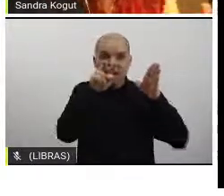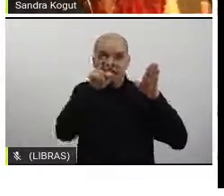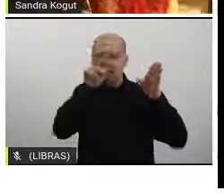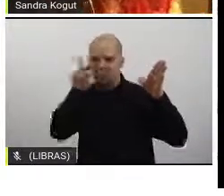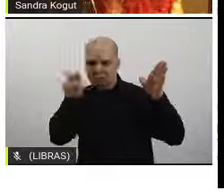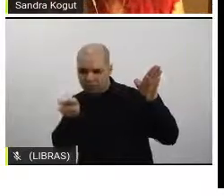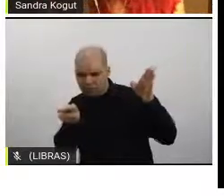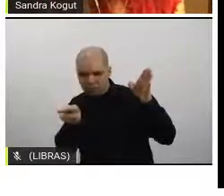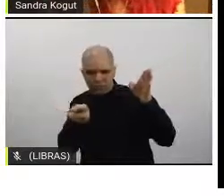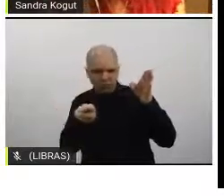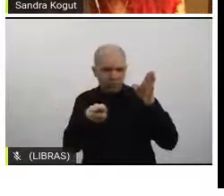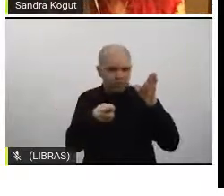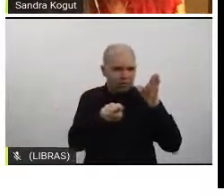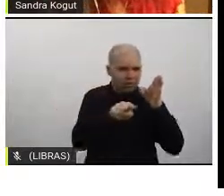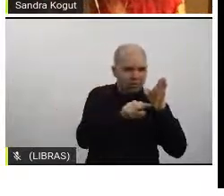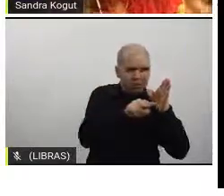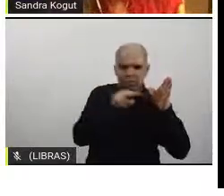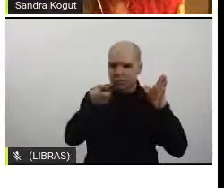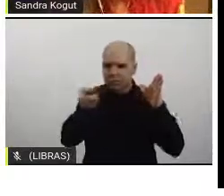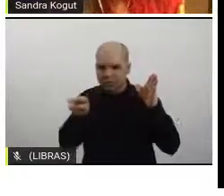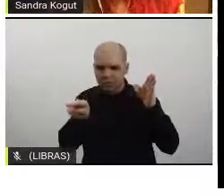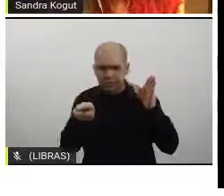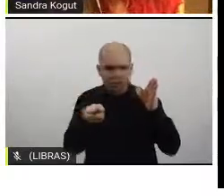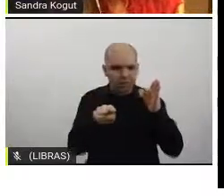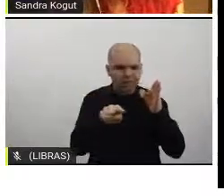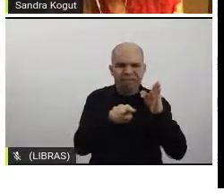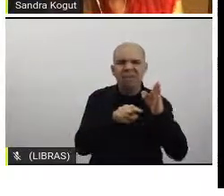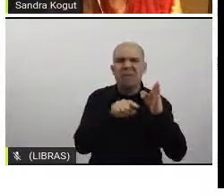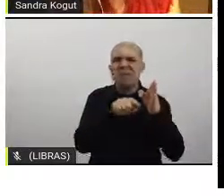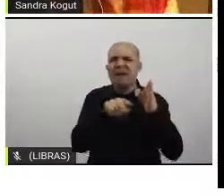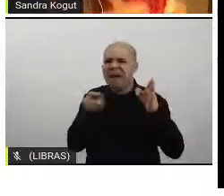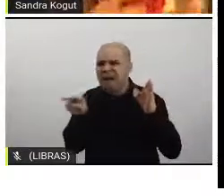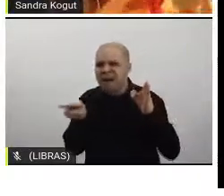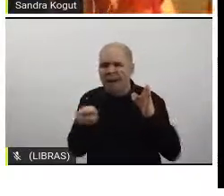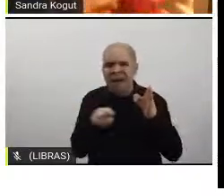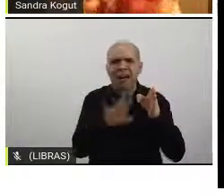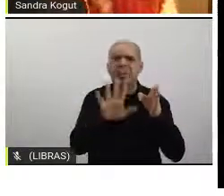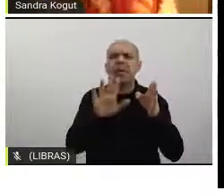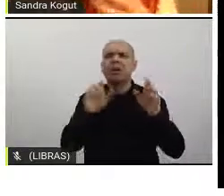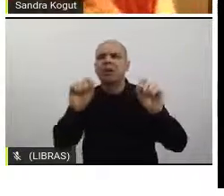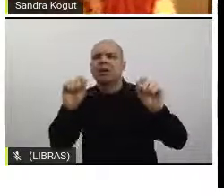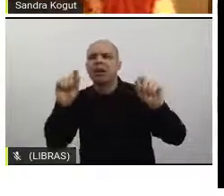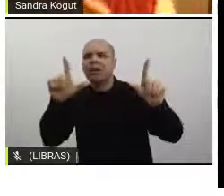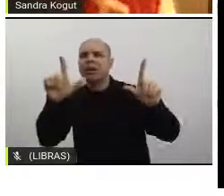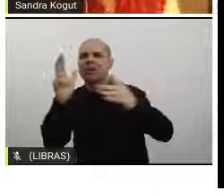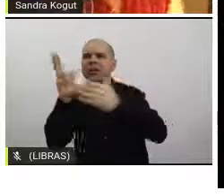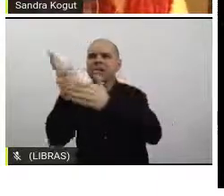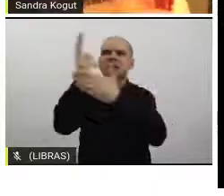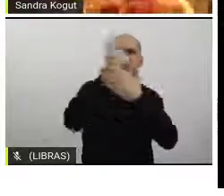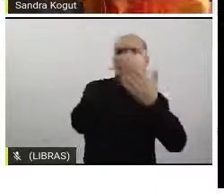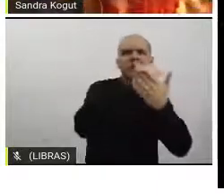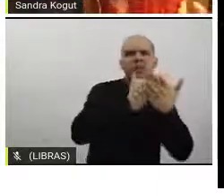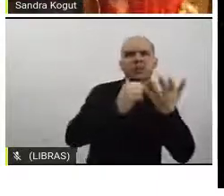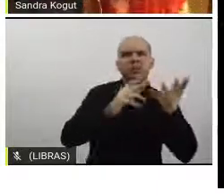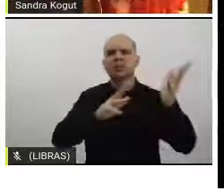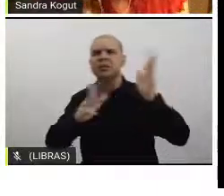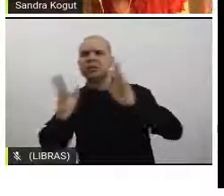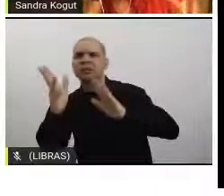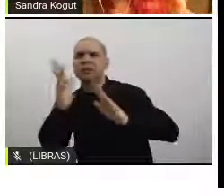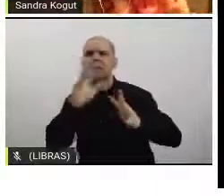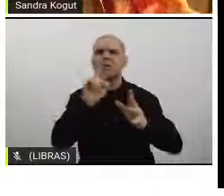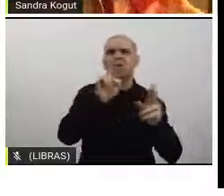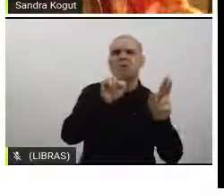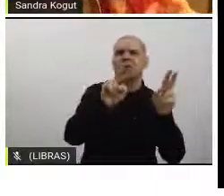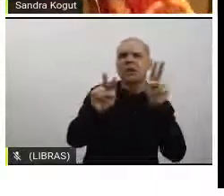uma imagem está explicando aquela imagem, não um texto. Então, cada módulo, assim, tem todo um pensamento